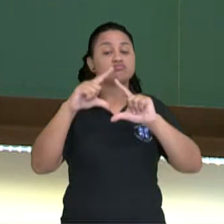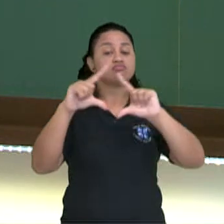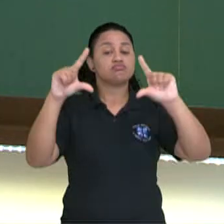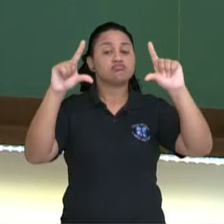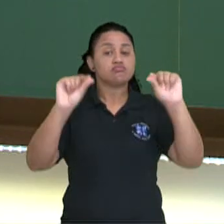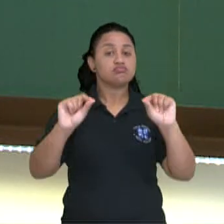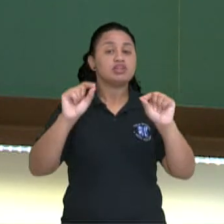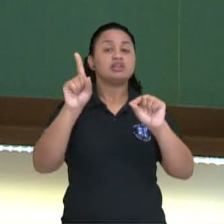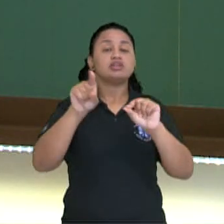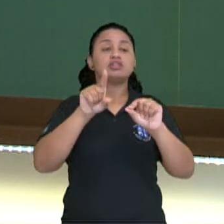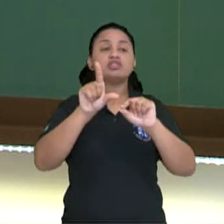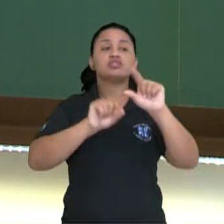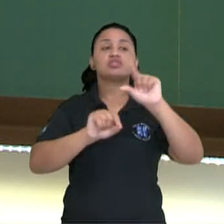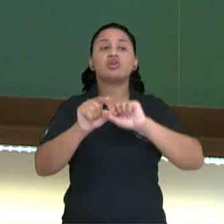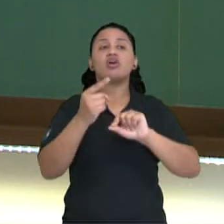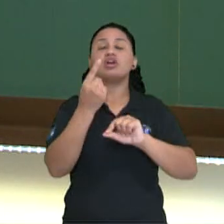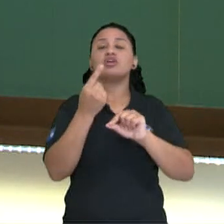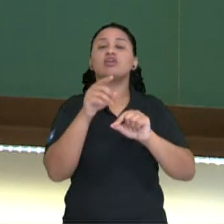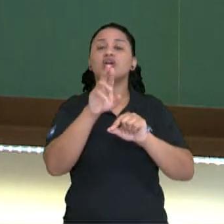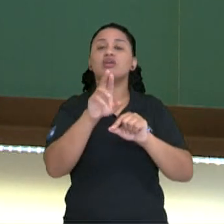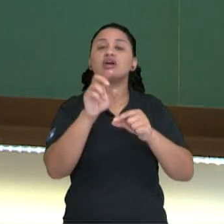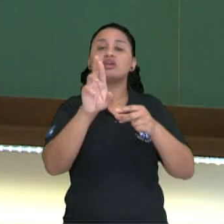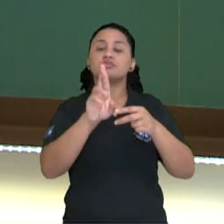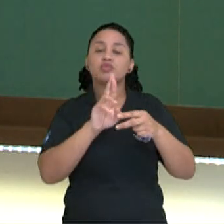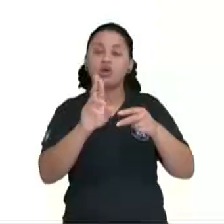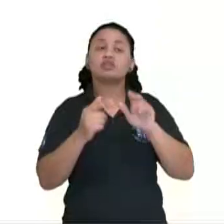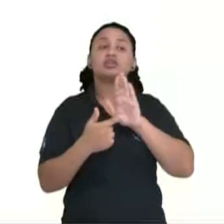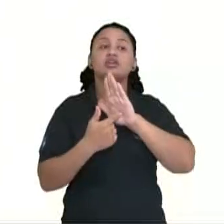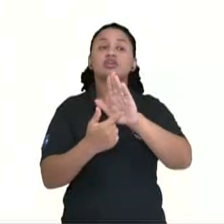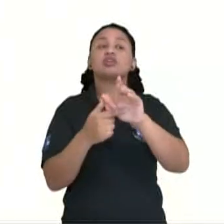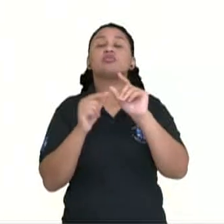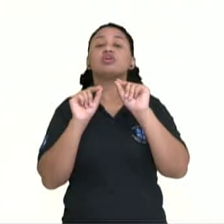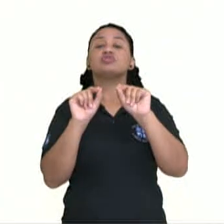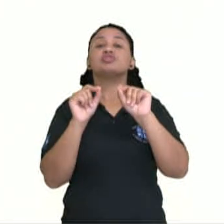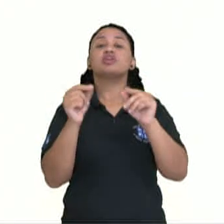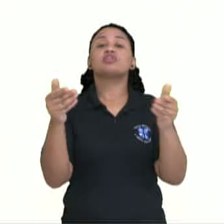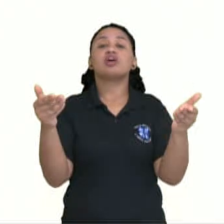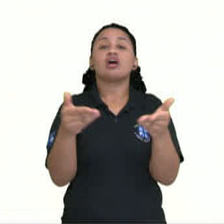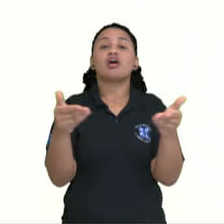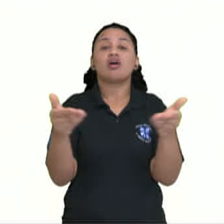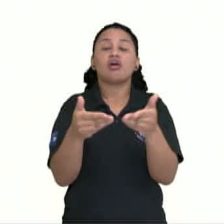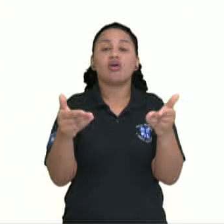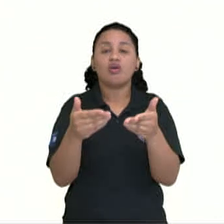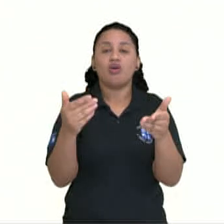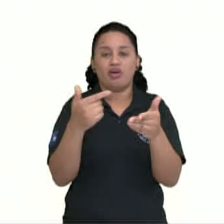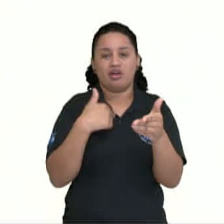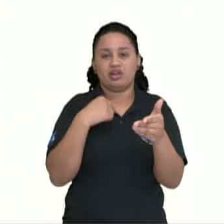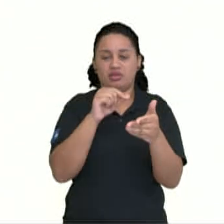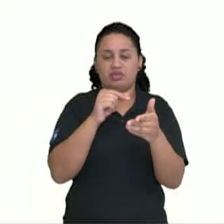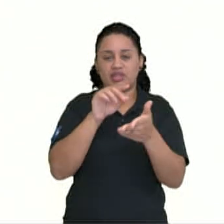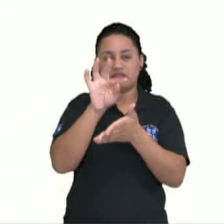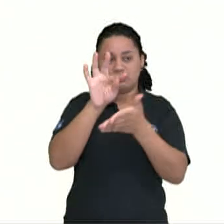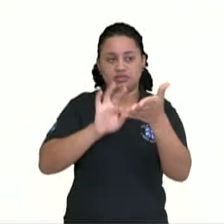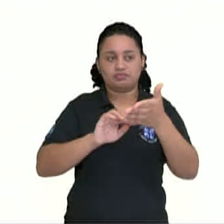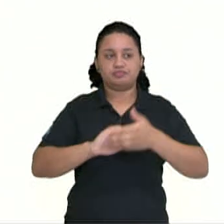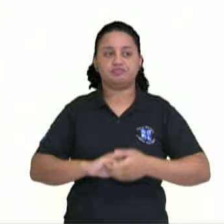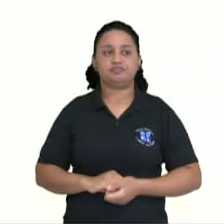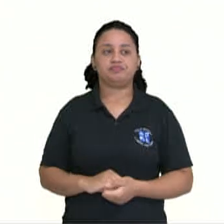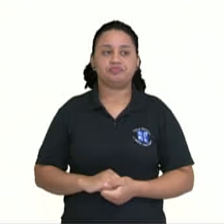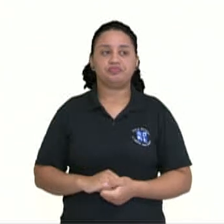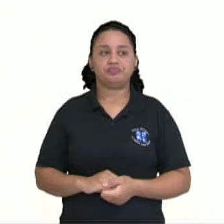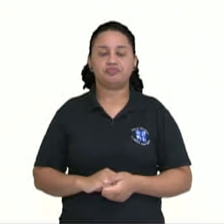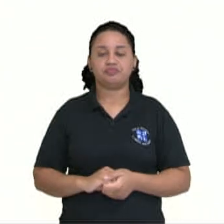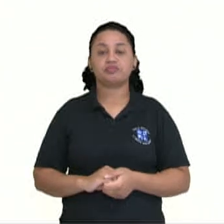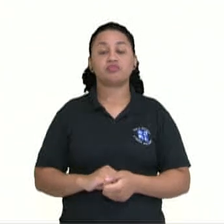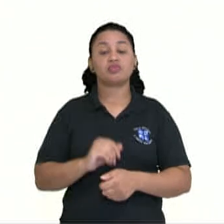e assinale a opção que descreve o registro atualizado do arcaísmo do texto.